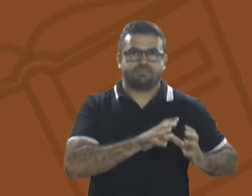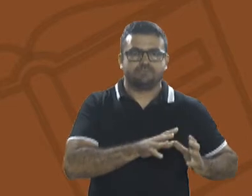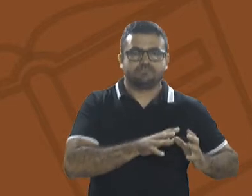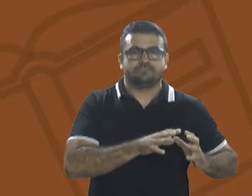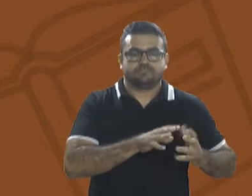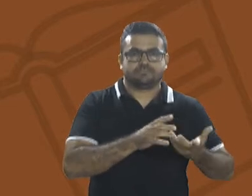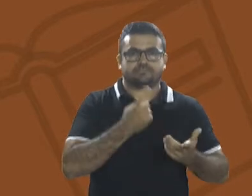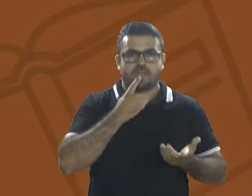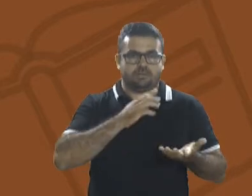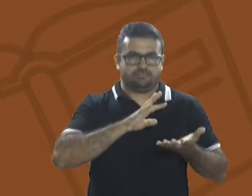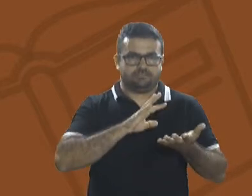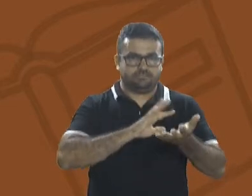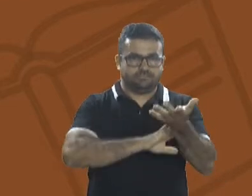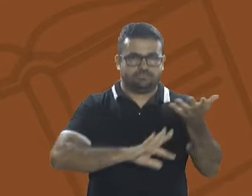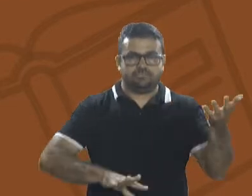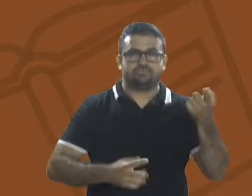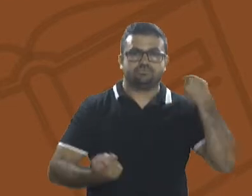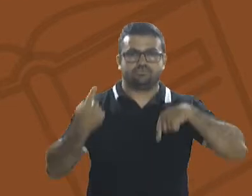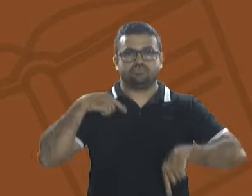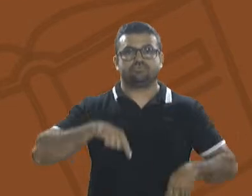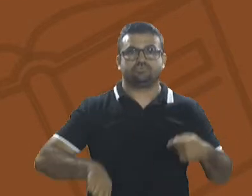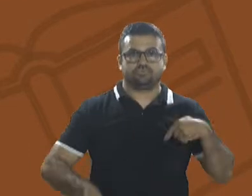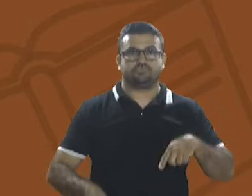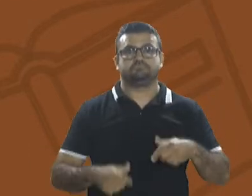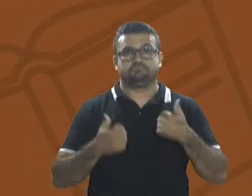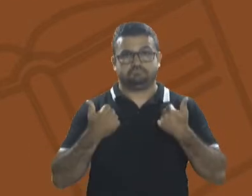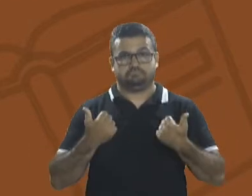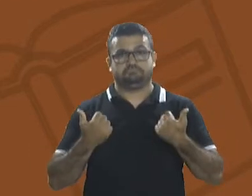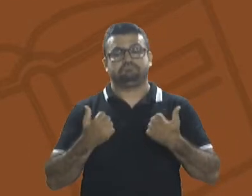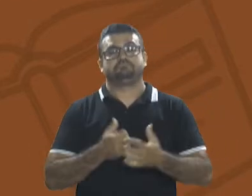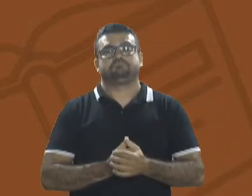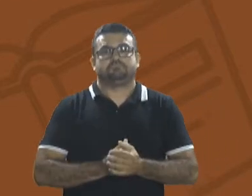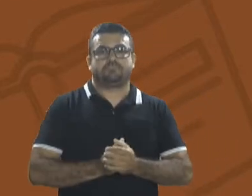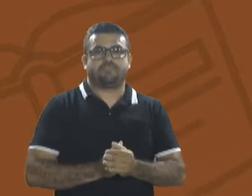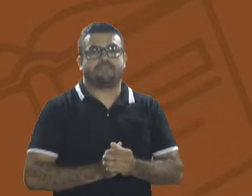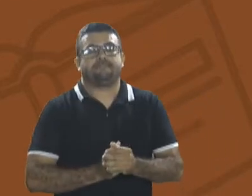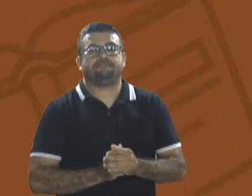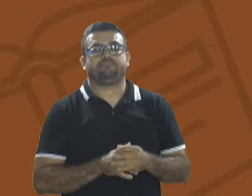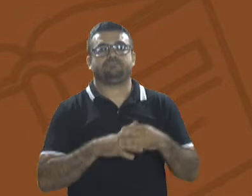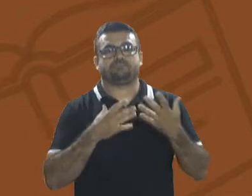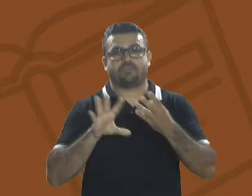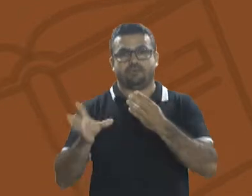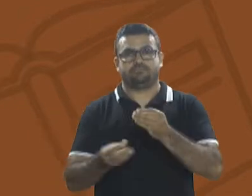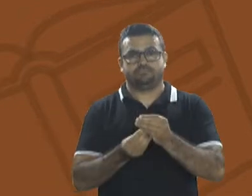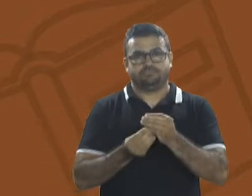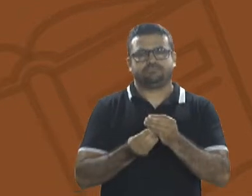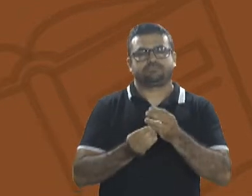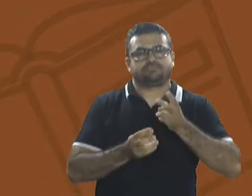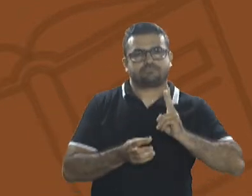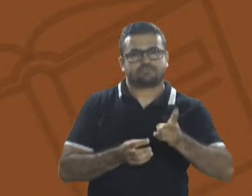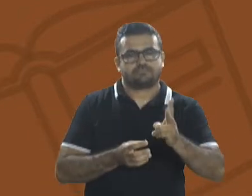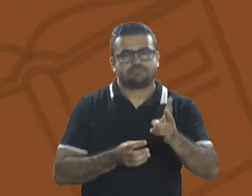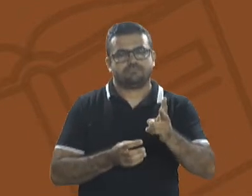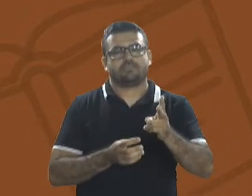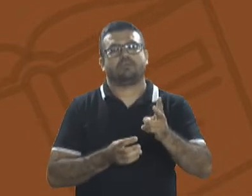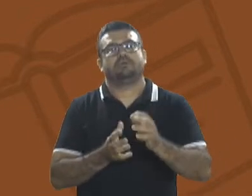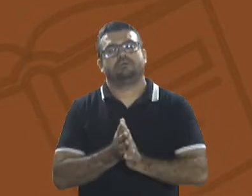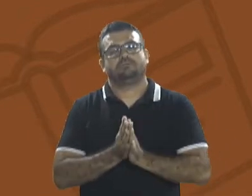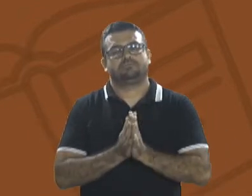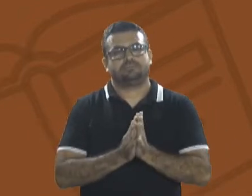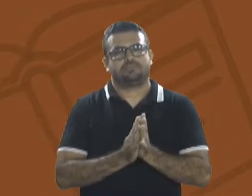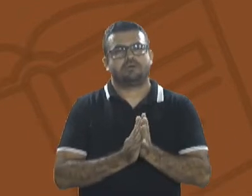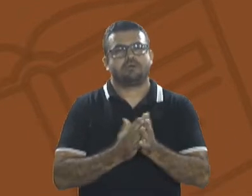o sangue faz essa circulação no coração. E aí, complementando, vamos continuar com os sistemas, a gente vai